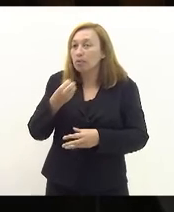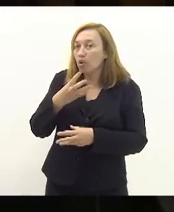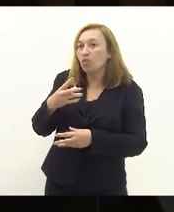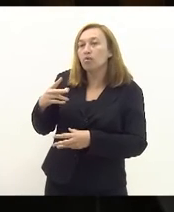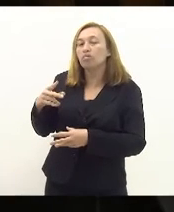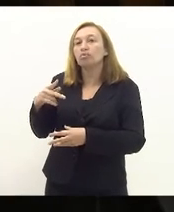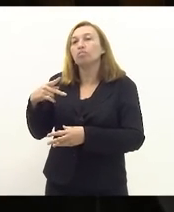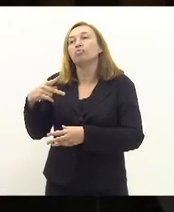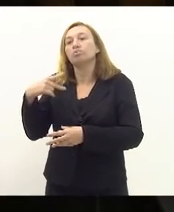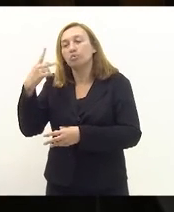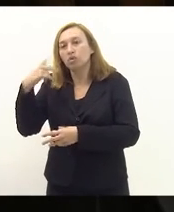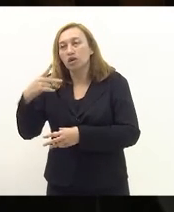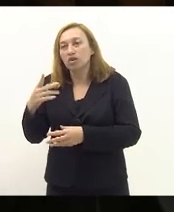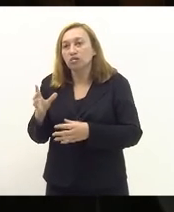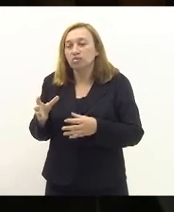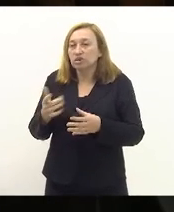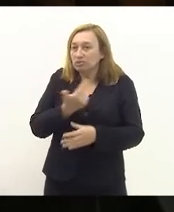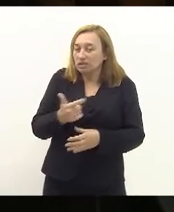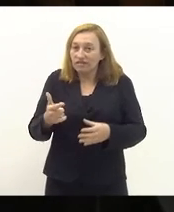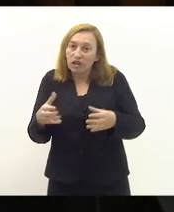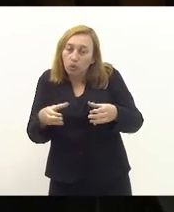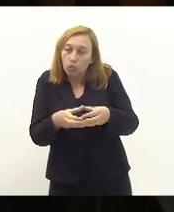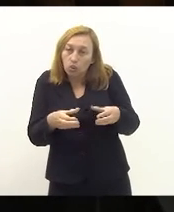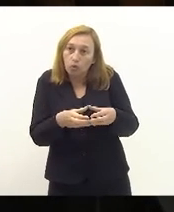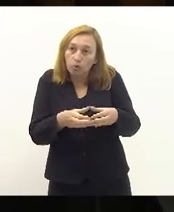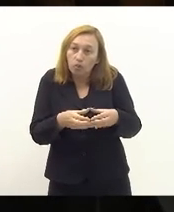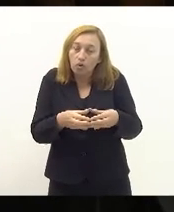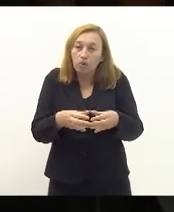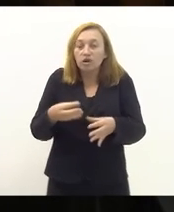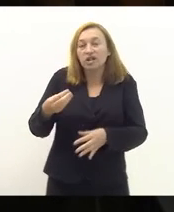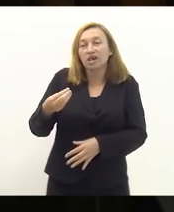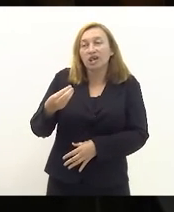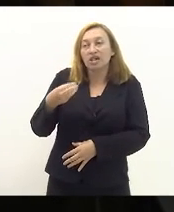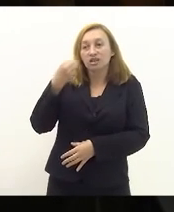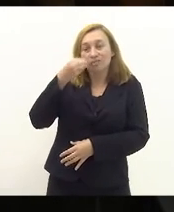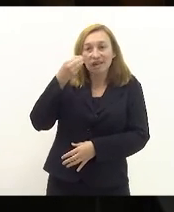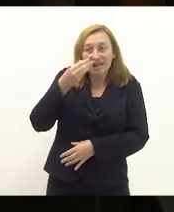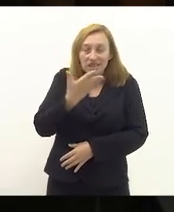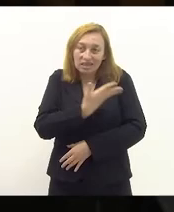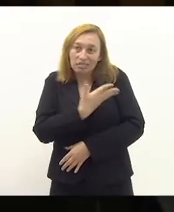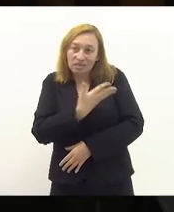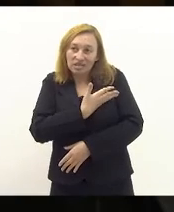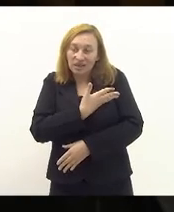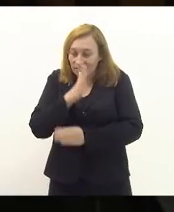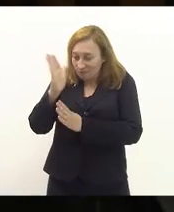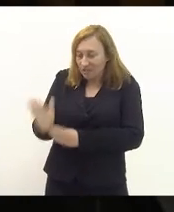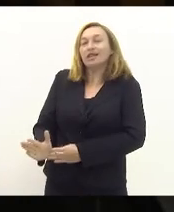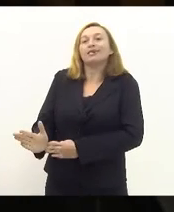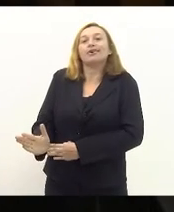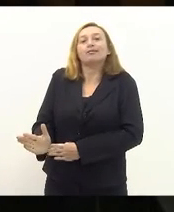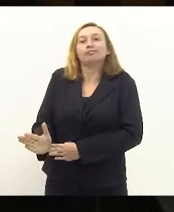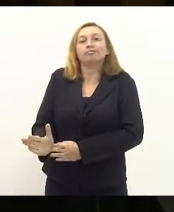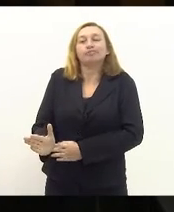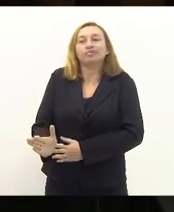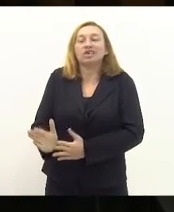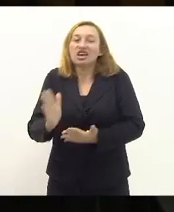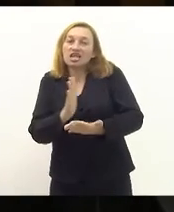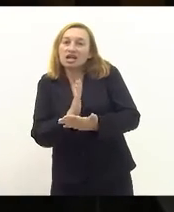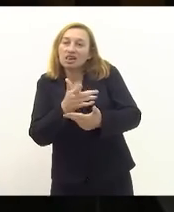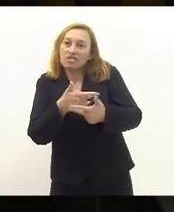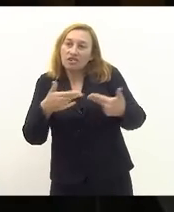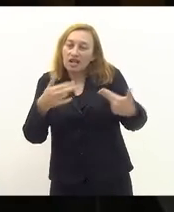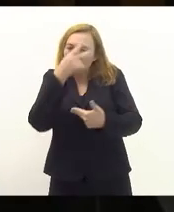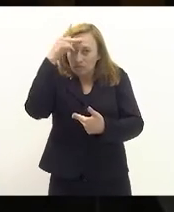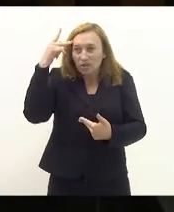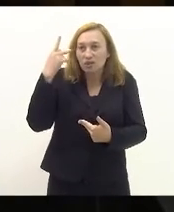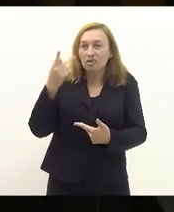grupo bom e o que evidencia a amizade e lealdade e muitas pessoas